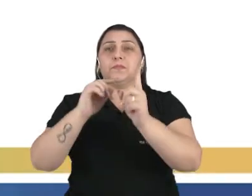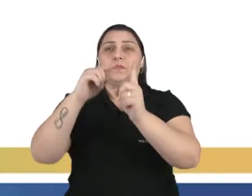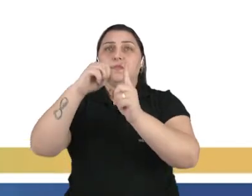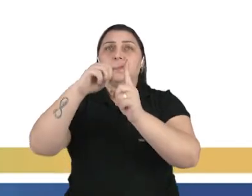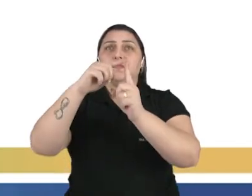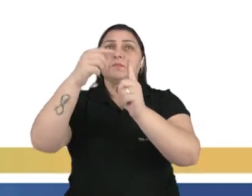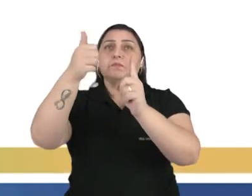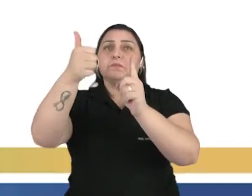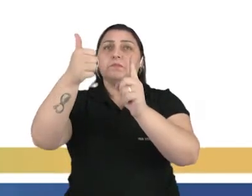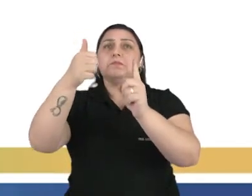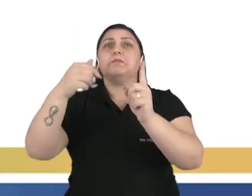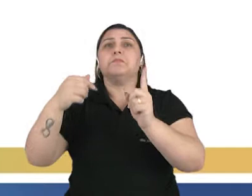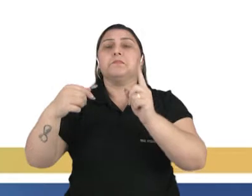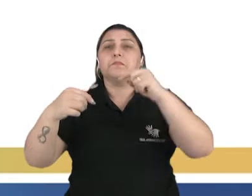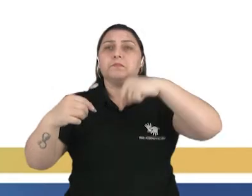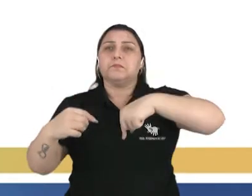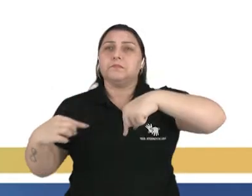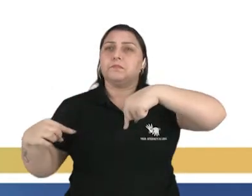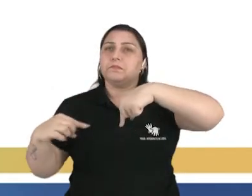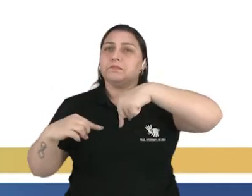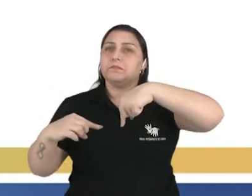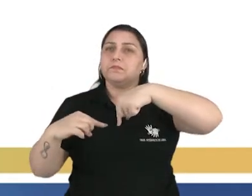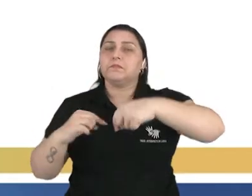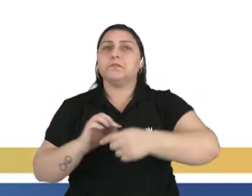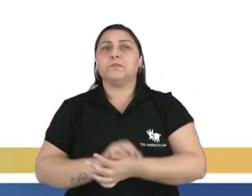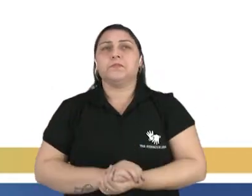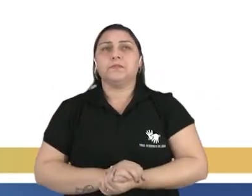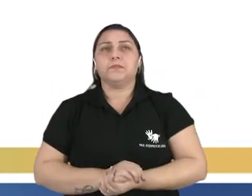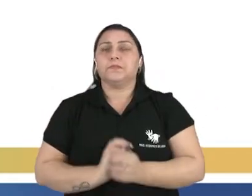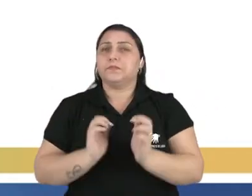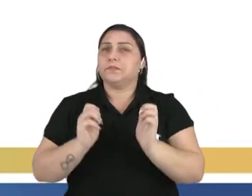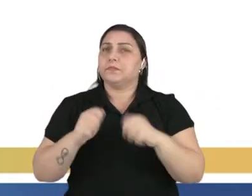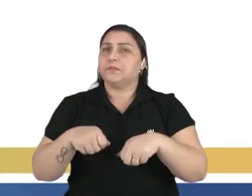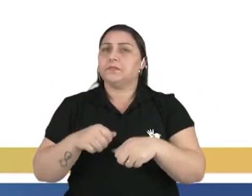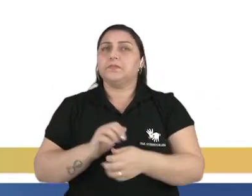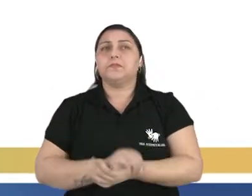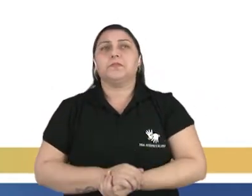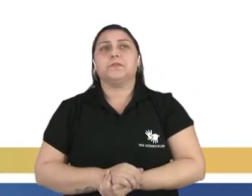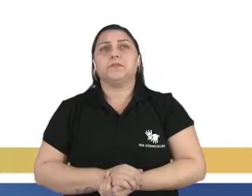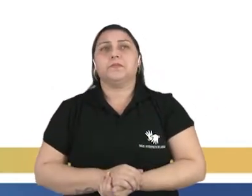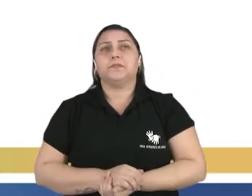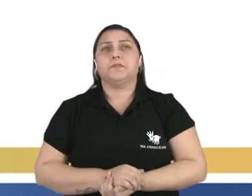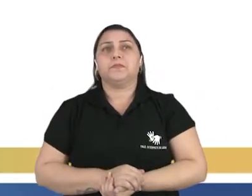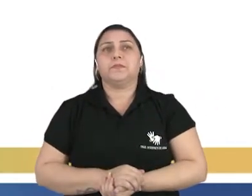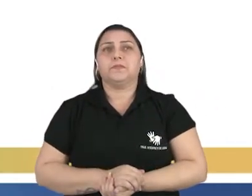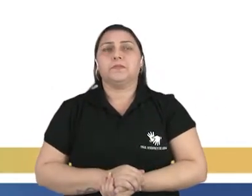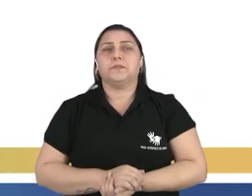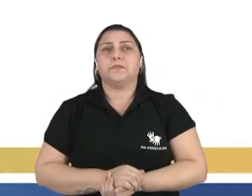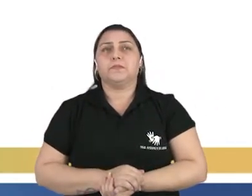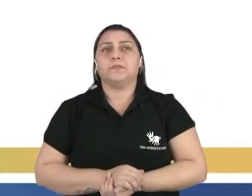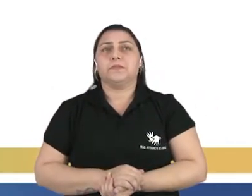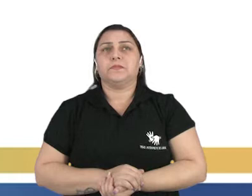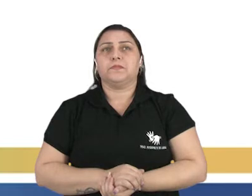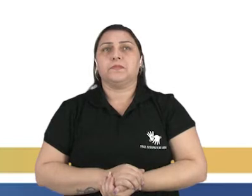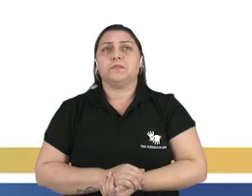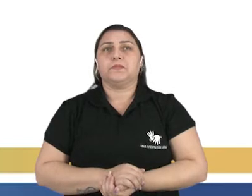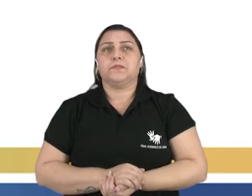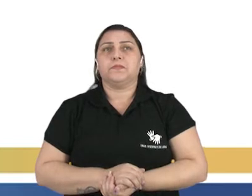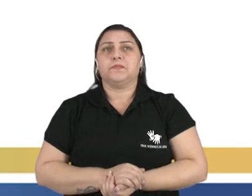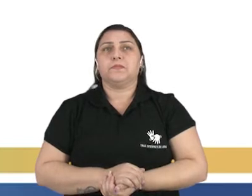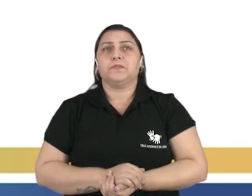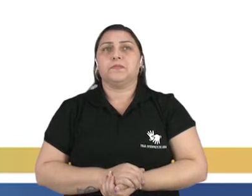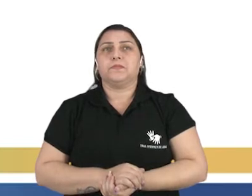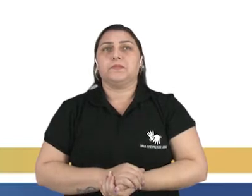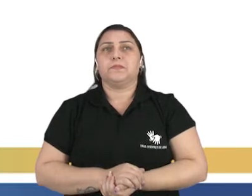aí nos terminais colocou aí os polos, né, onde era possível, aqui na tela, você vê aqui, ó, onde era possível dar uma descarga